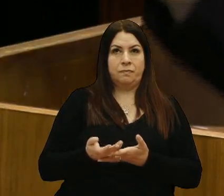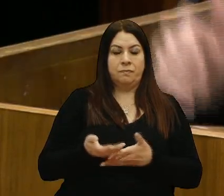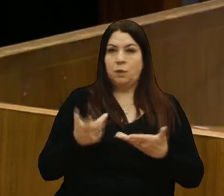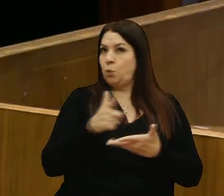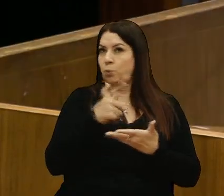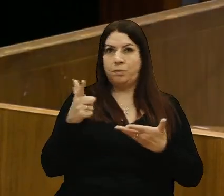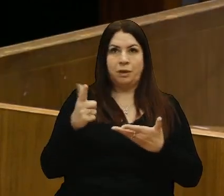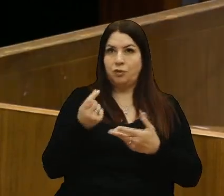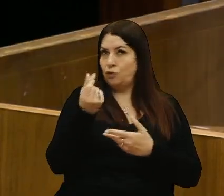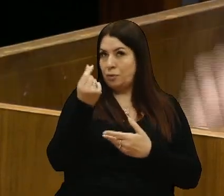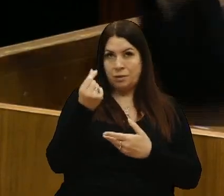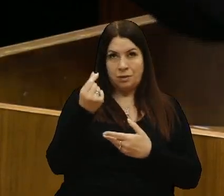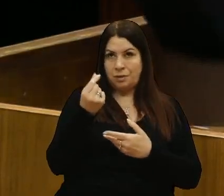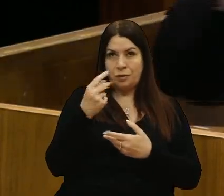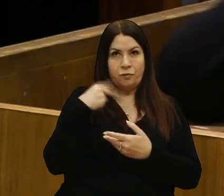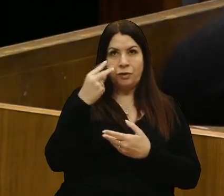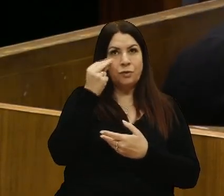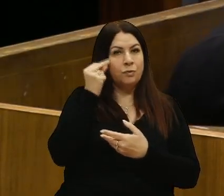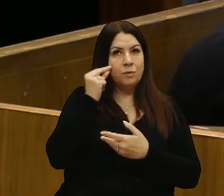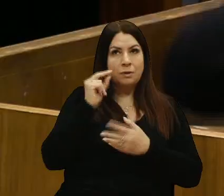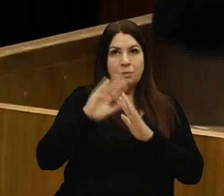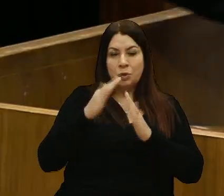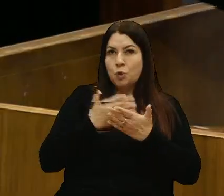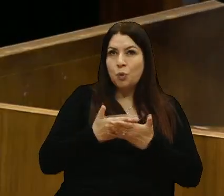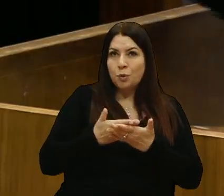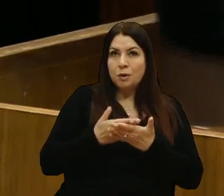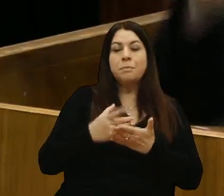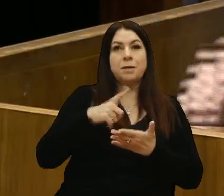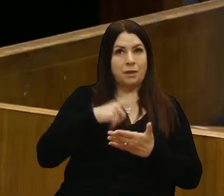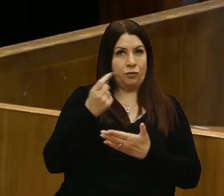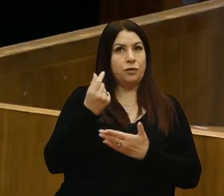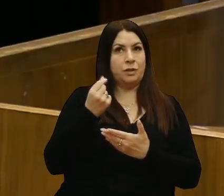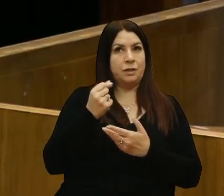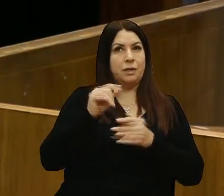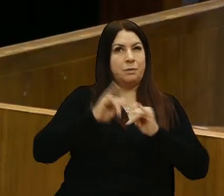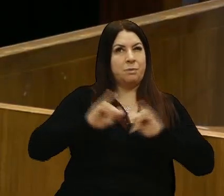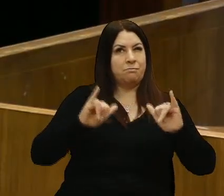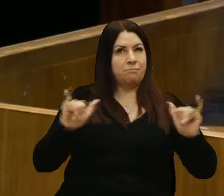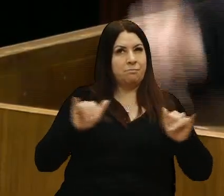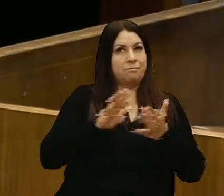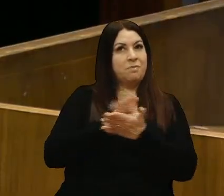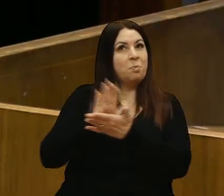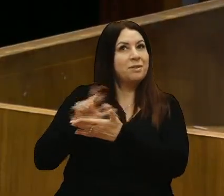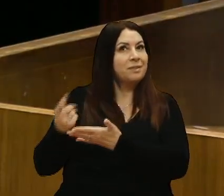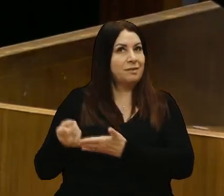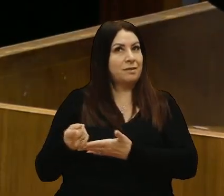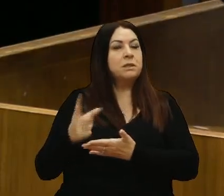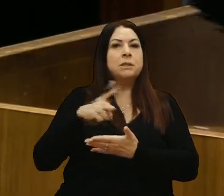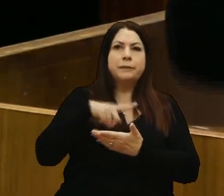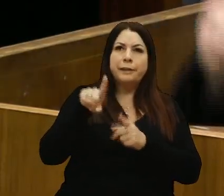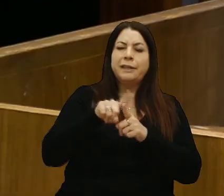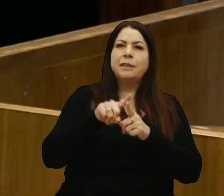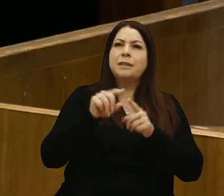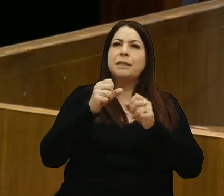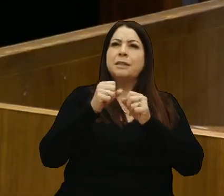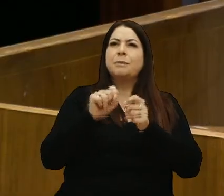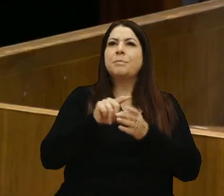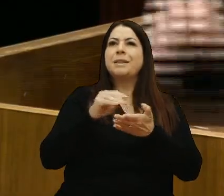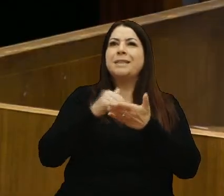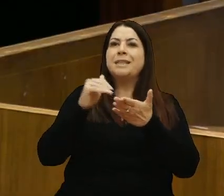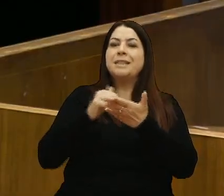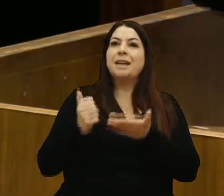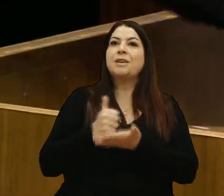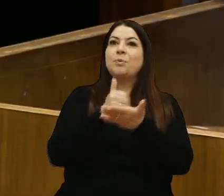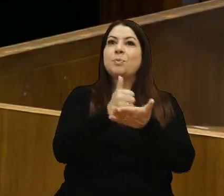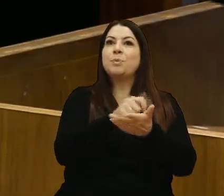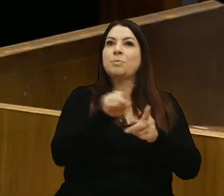Não tem dinheiro, vereador Libardi, para construir escola. Mas tem dinheiro para publicidade. Mas tem dinheiro para secretária adjunto.